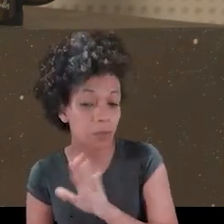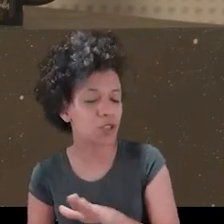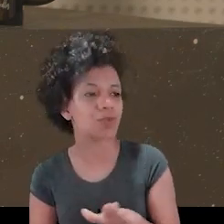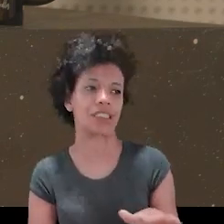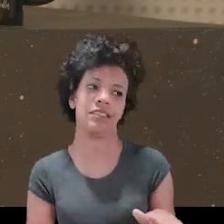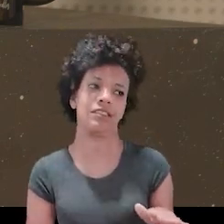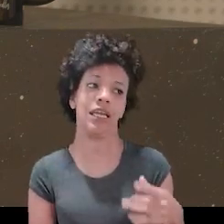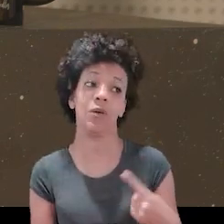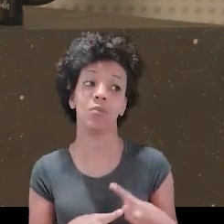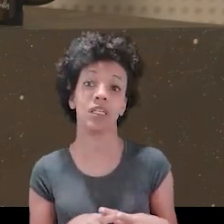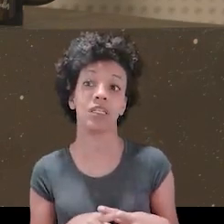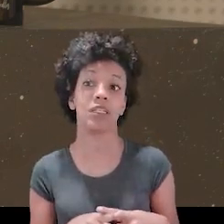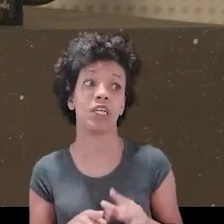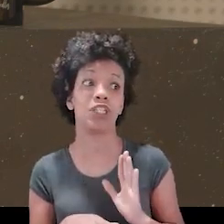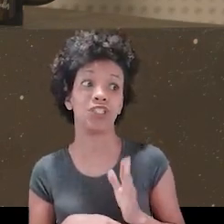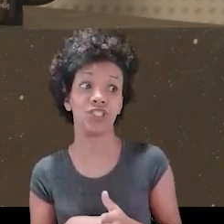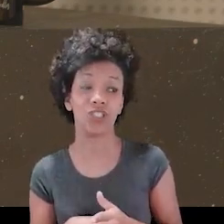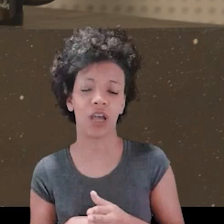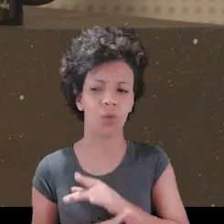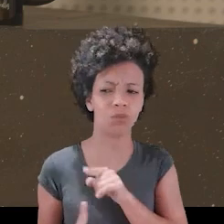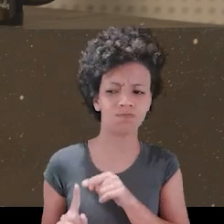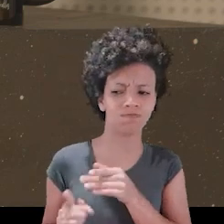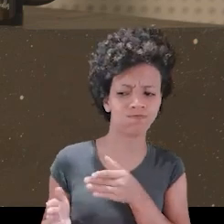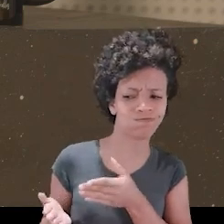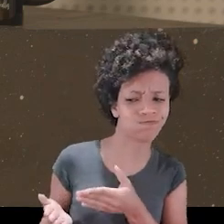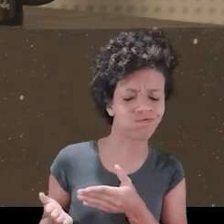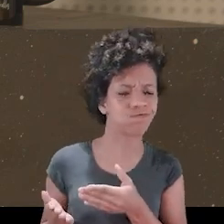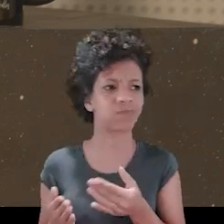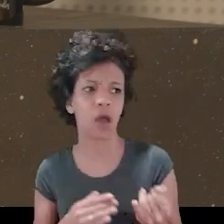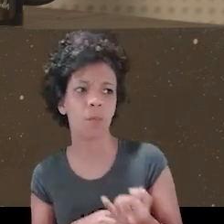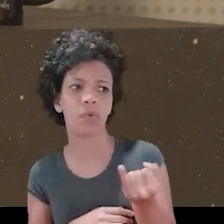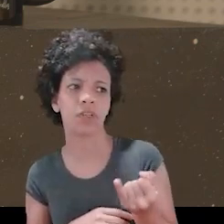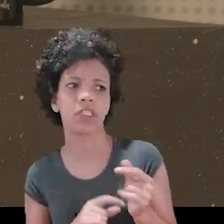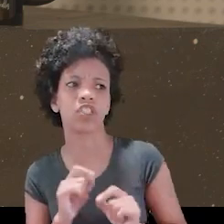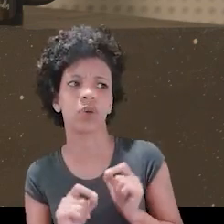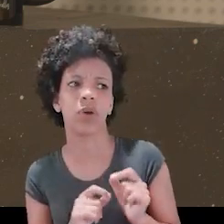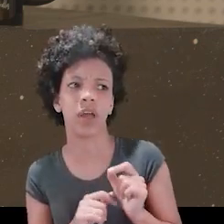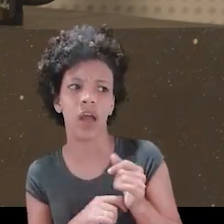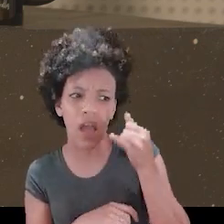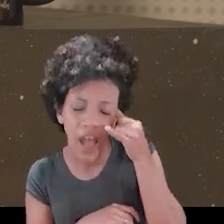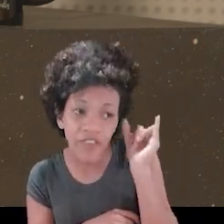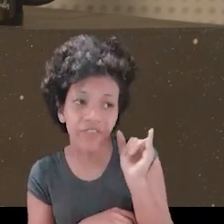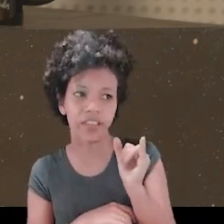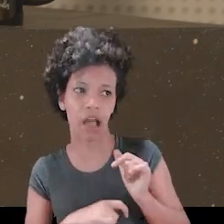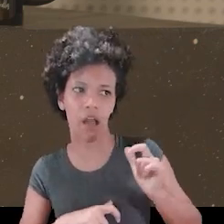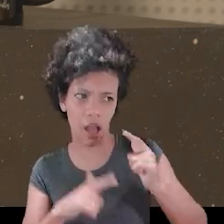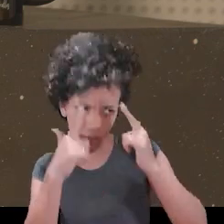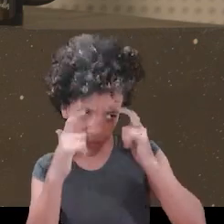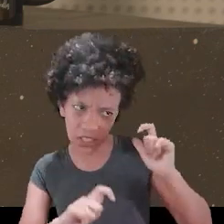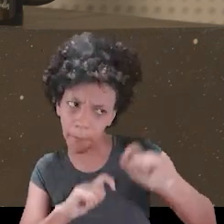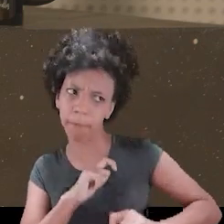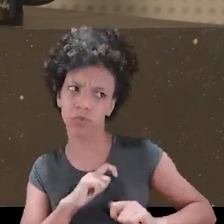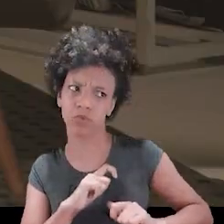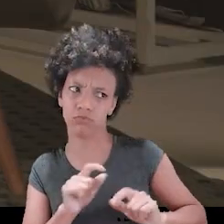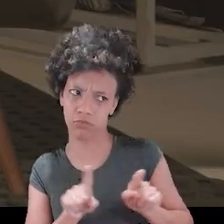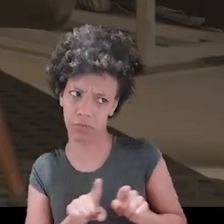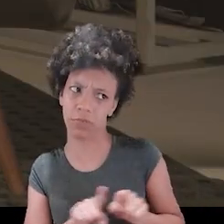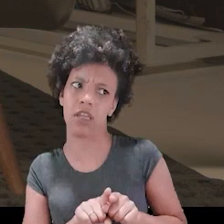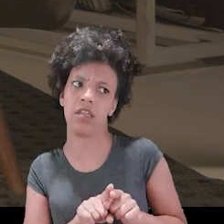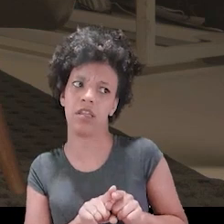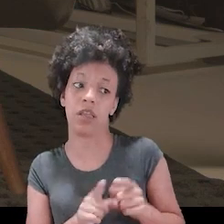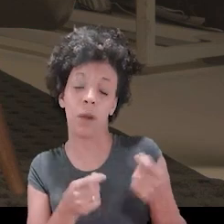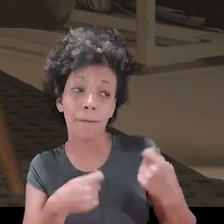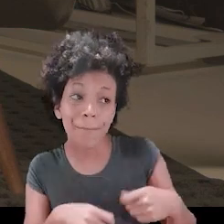principalmente para as crianças né Porque daí a gente já tá levando isso por um caminho super importante que é da prevenção ao abuso inclusive